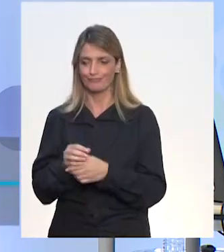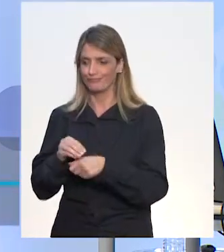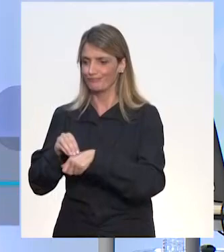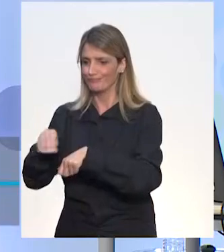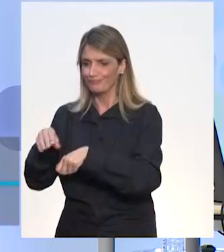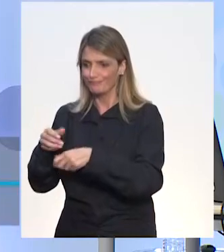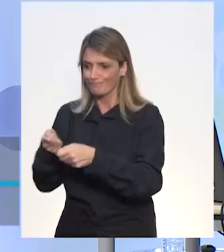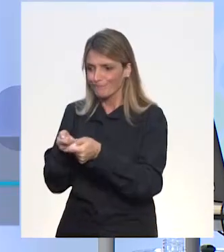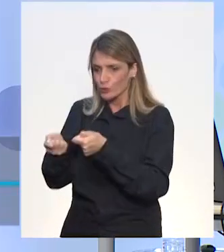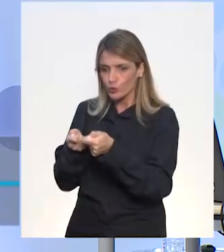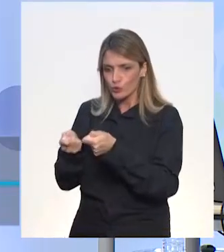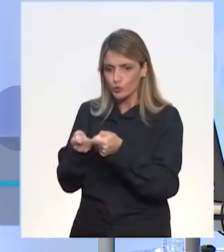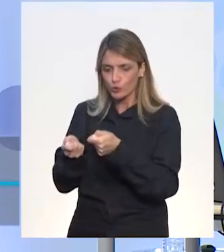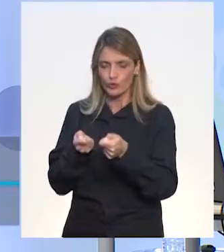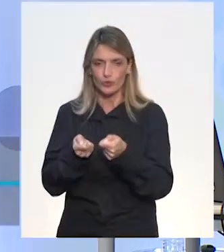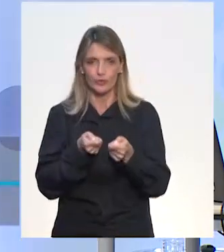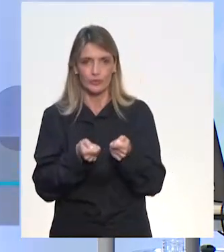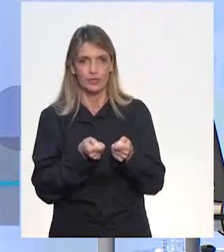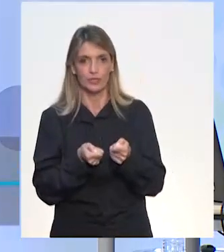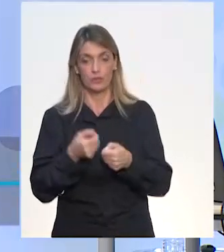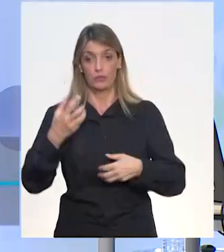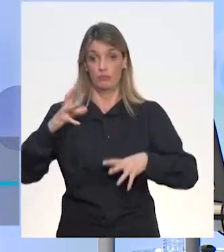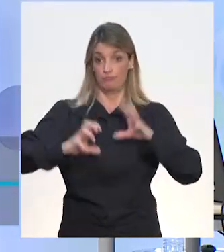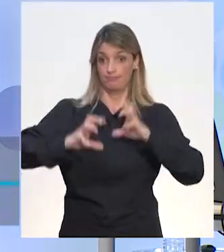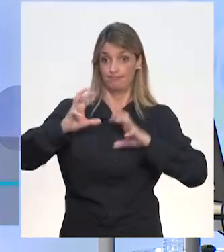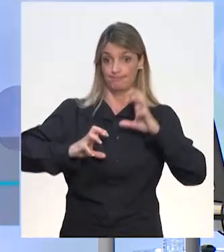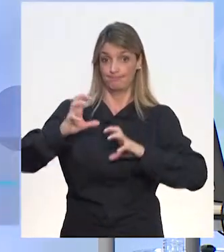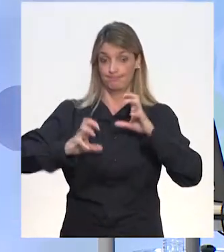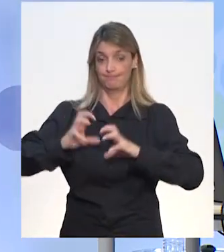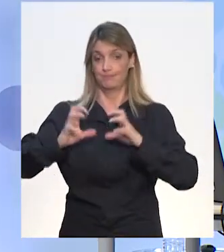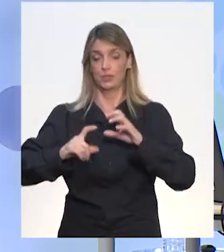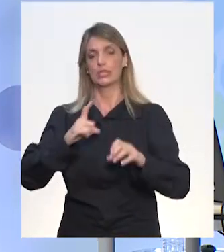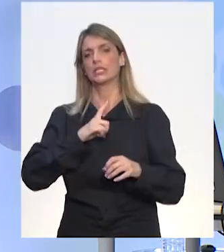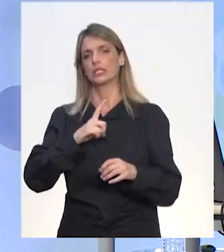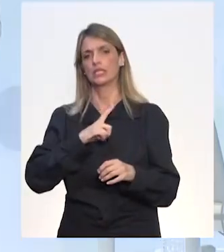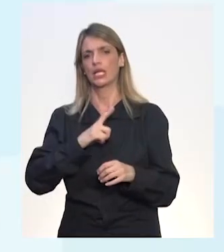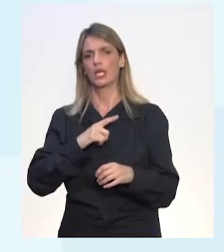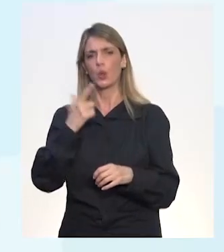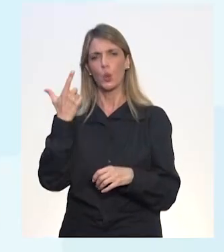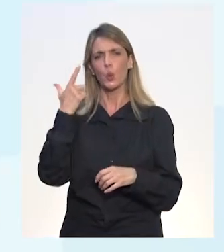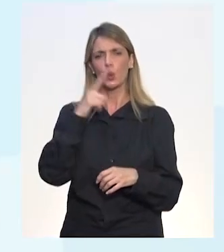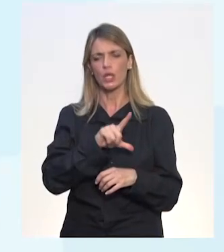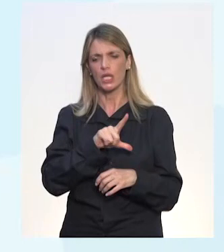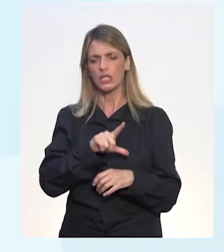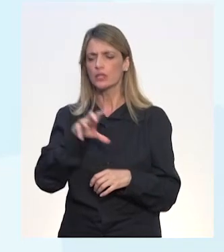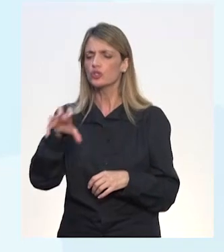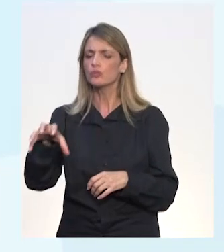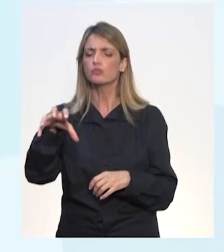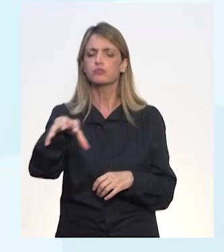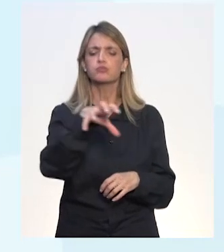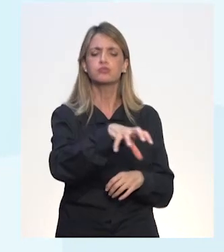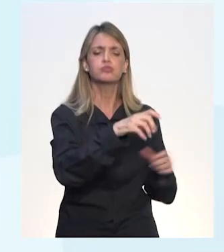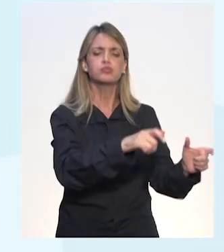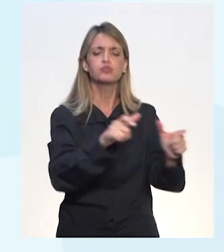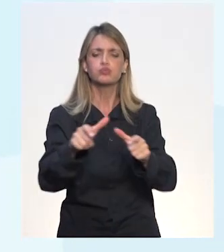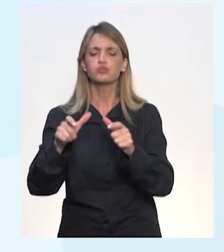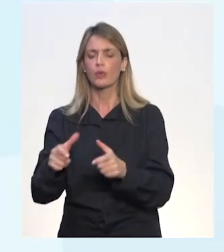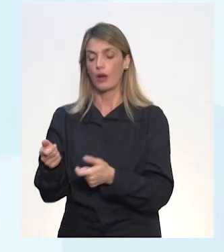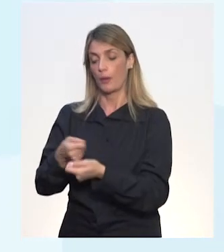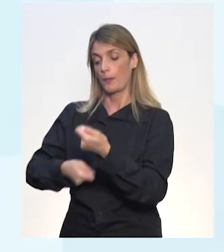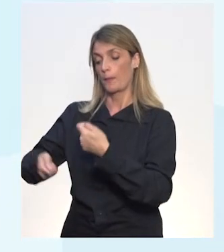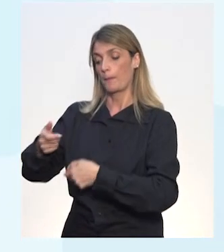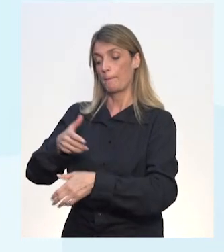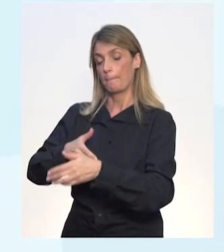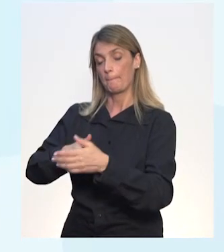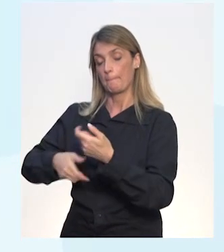isso. Então, os conflitos diplomáticos que aqui envolvem conquistas de território, envolvem mercado